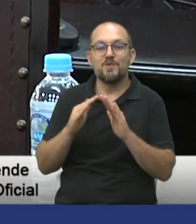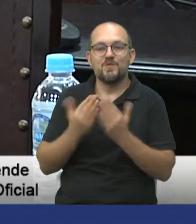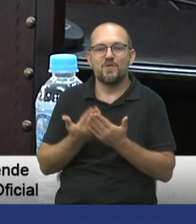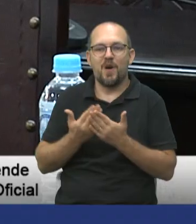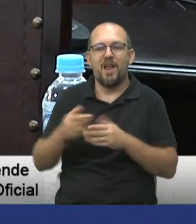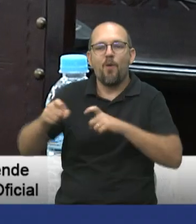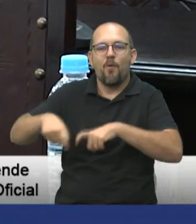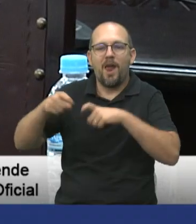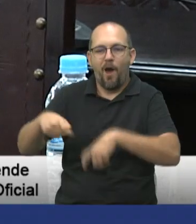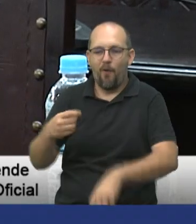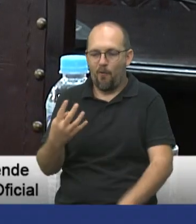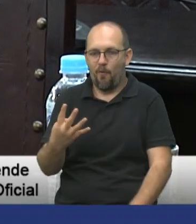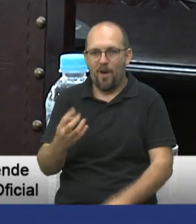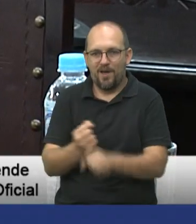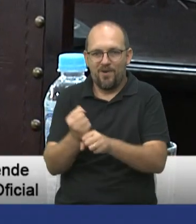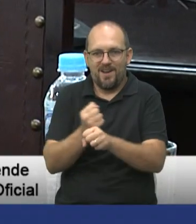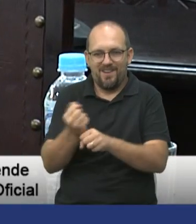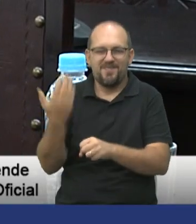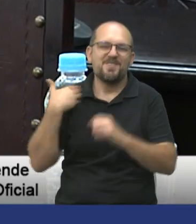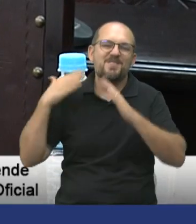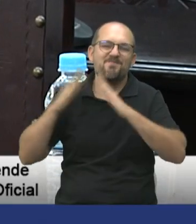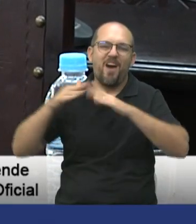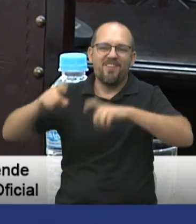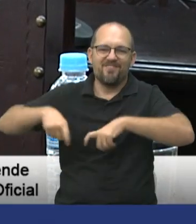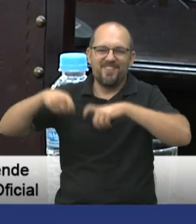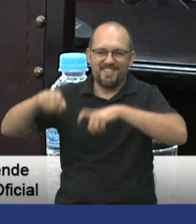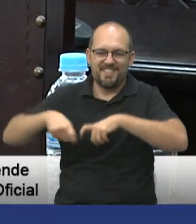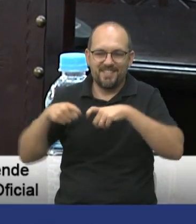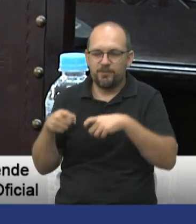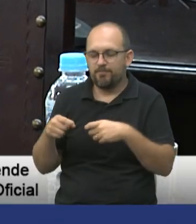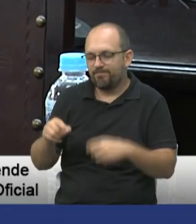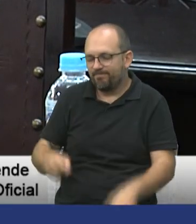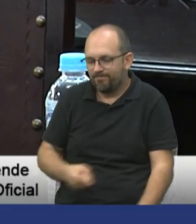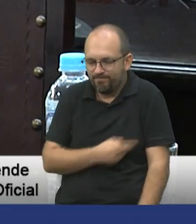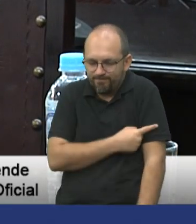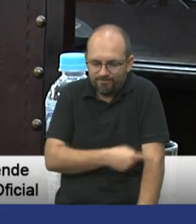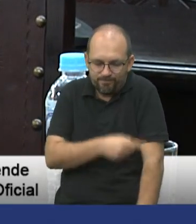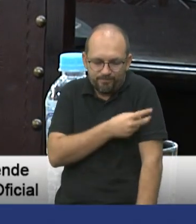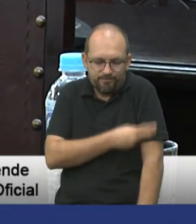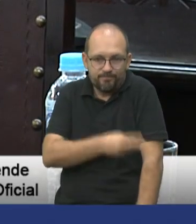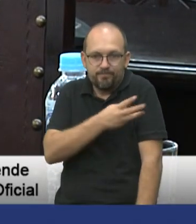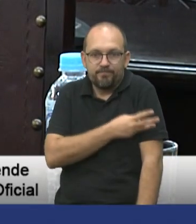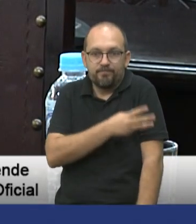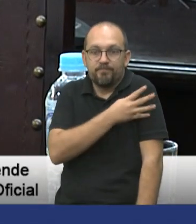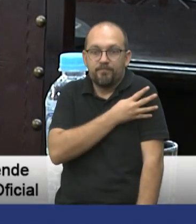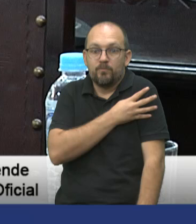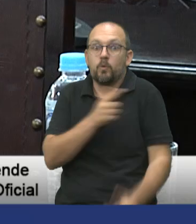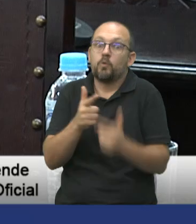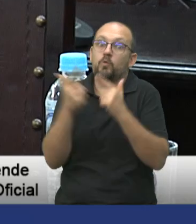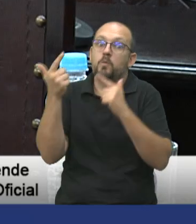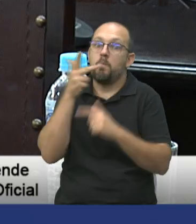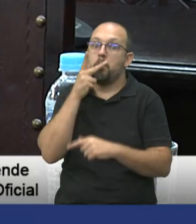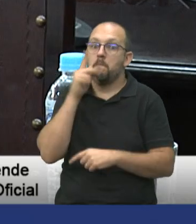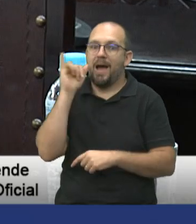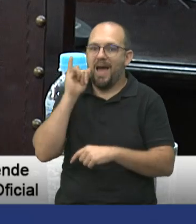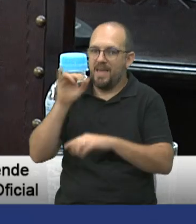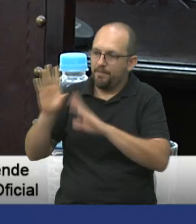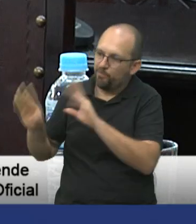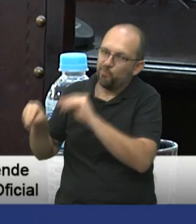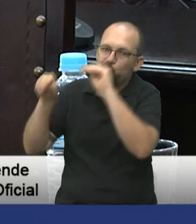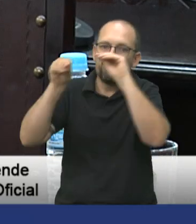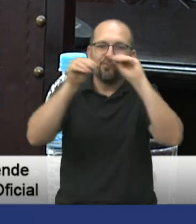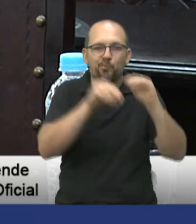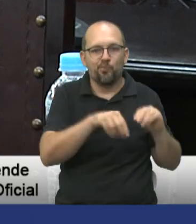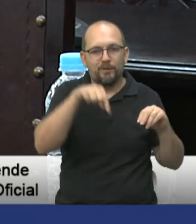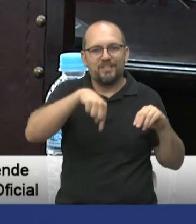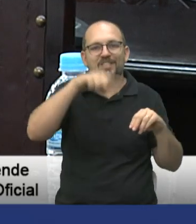sítio. E aí, quando não tinha mais, por sorte, meu pai, a gente mudou para Jaú. E aí nós já